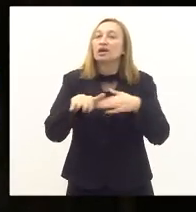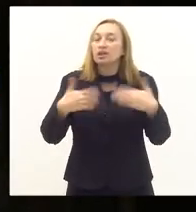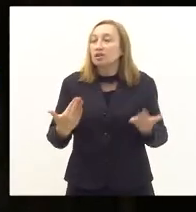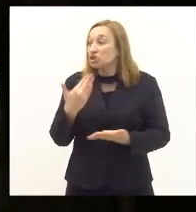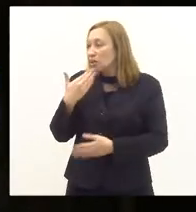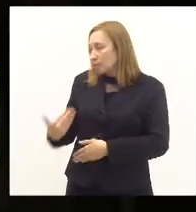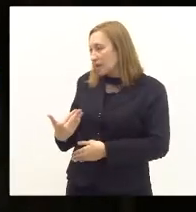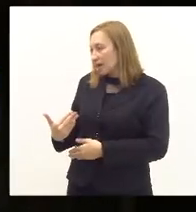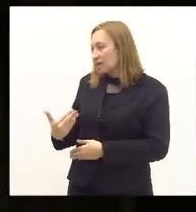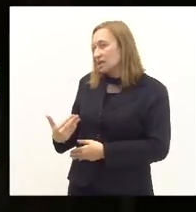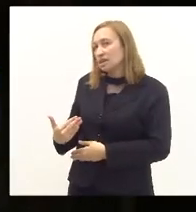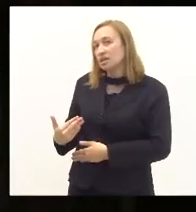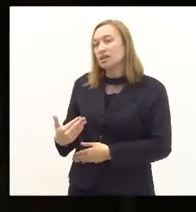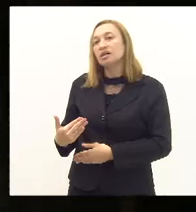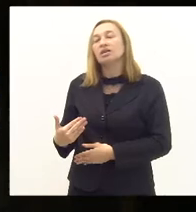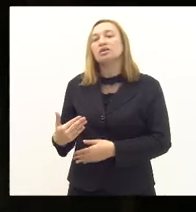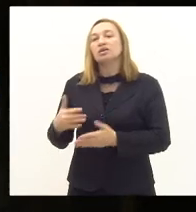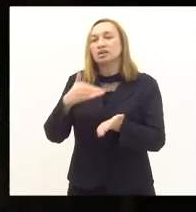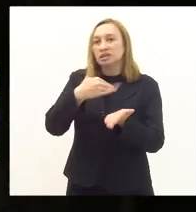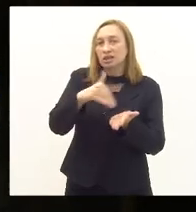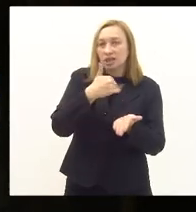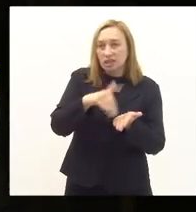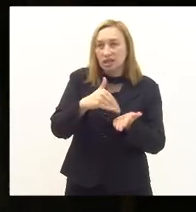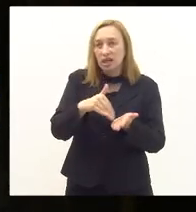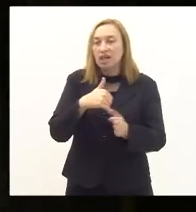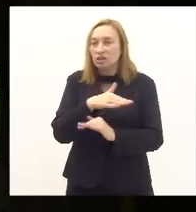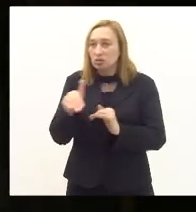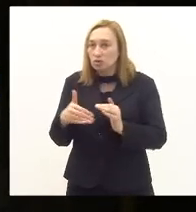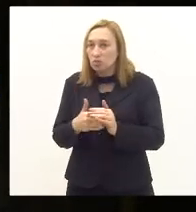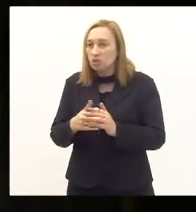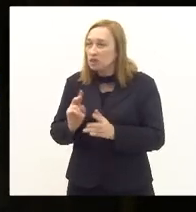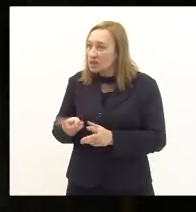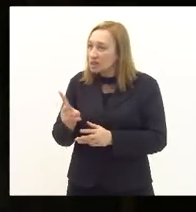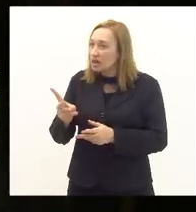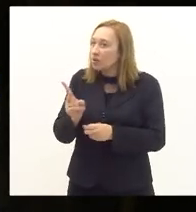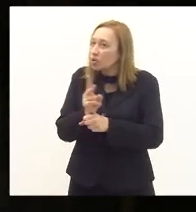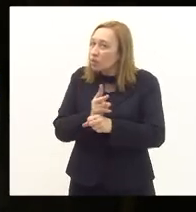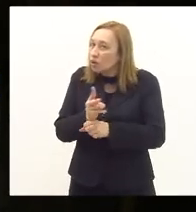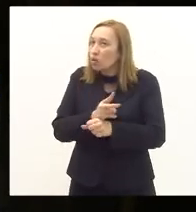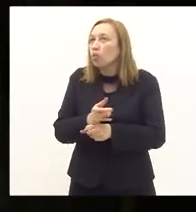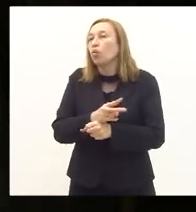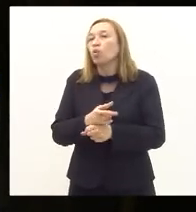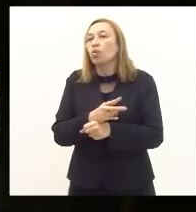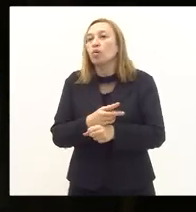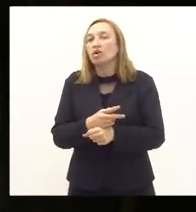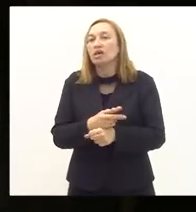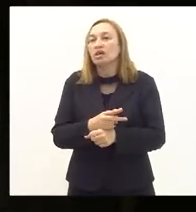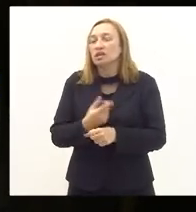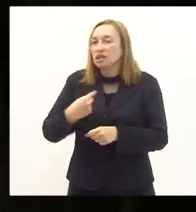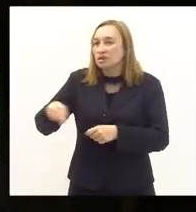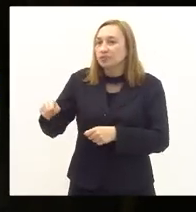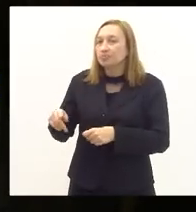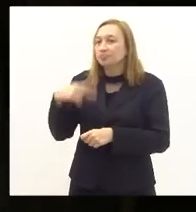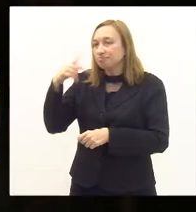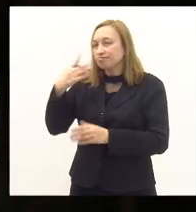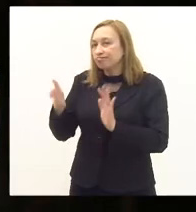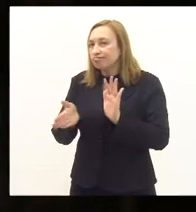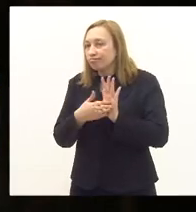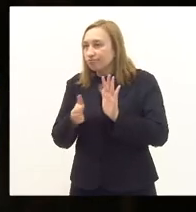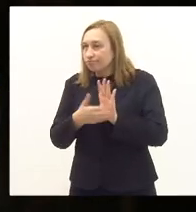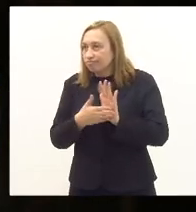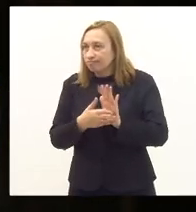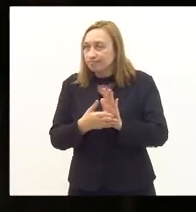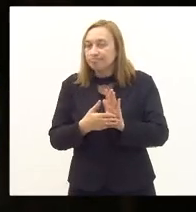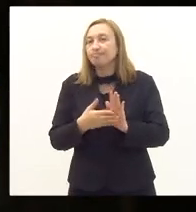pede às autoridades, aos secretários, que sempre procurem levar políticas e propostas